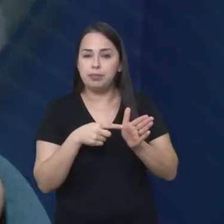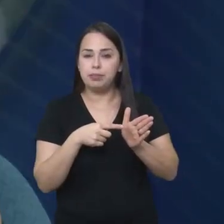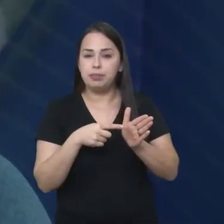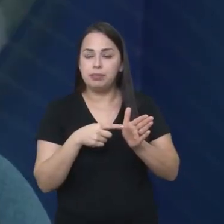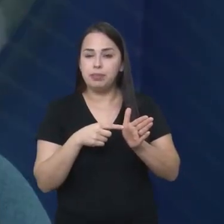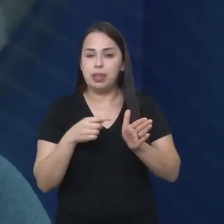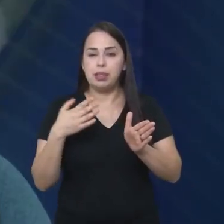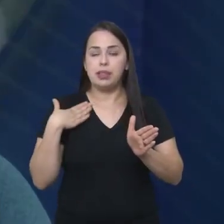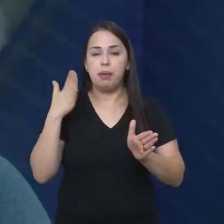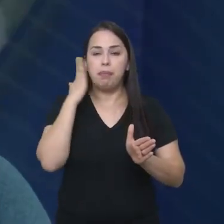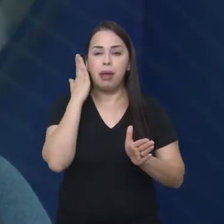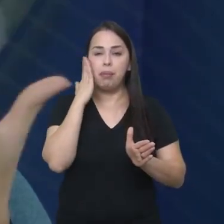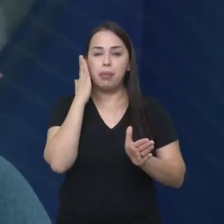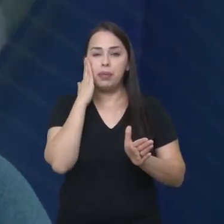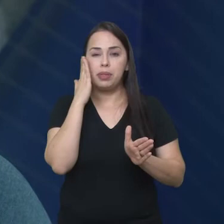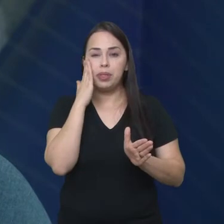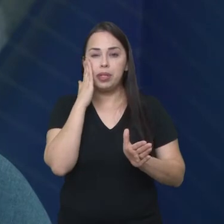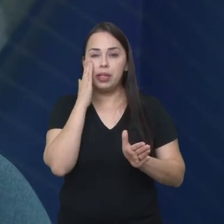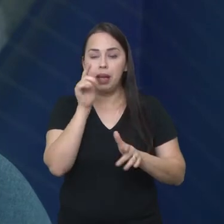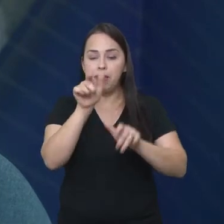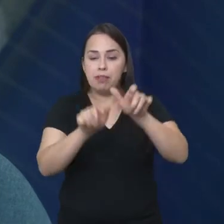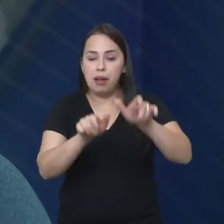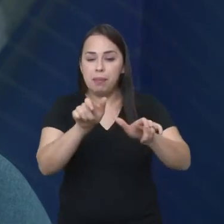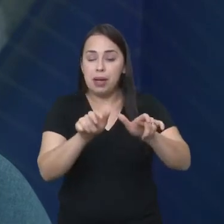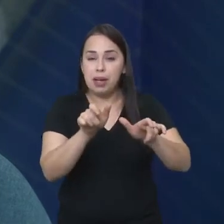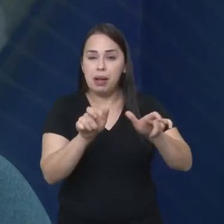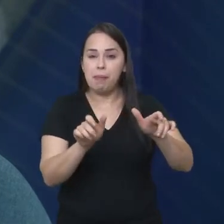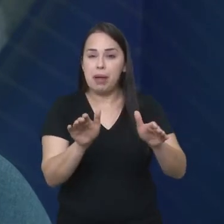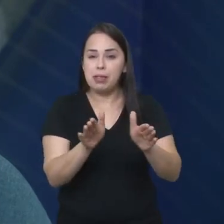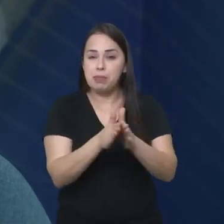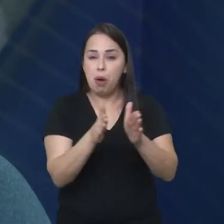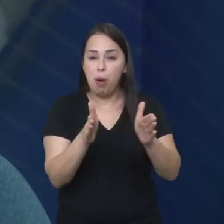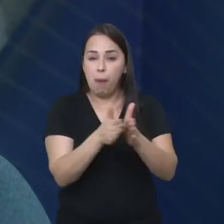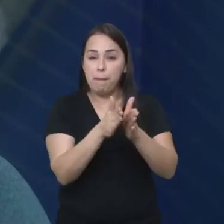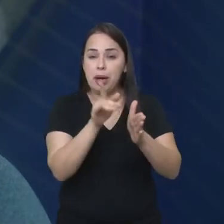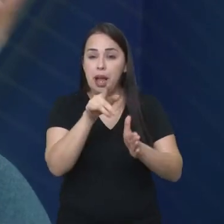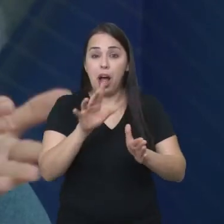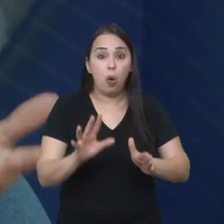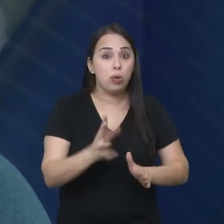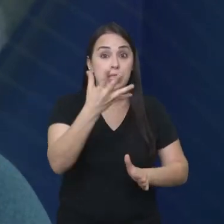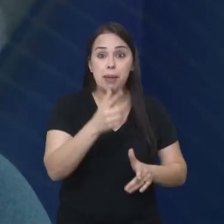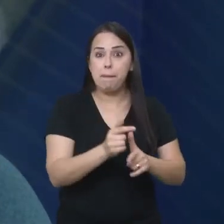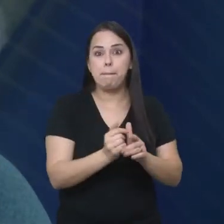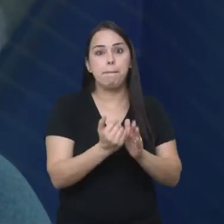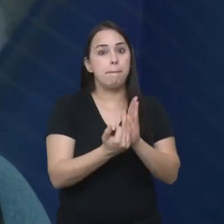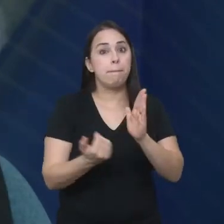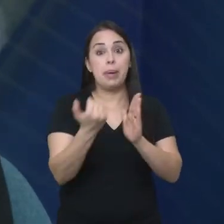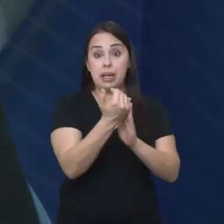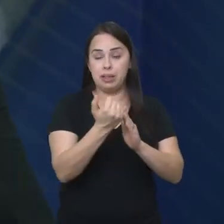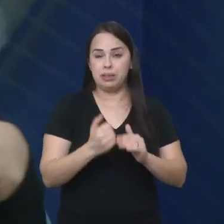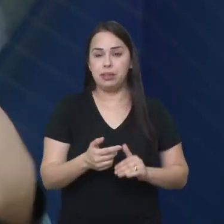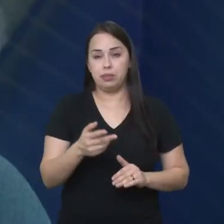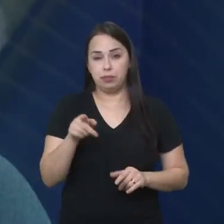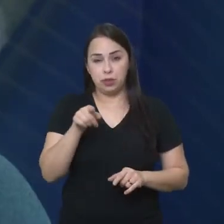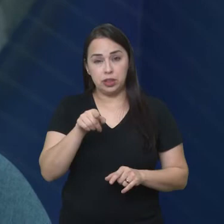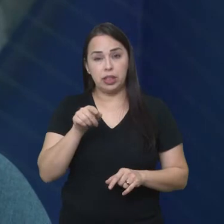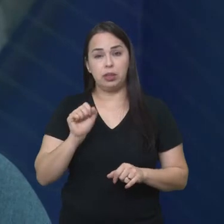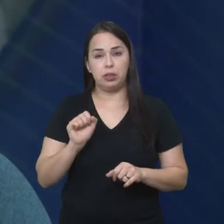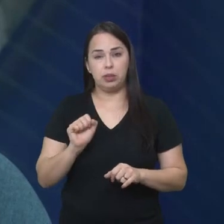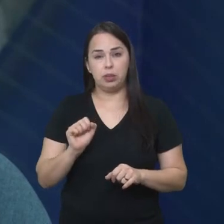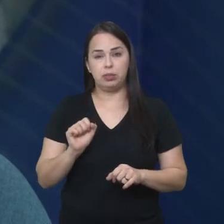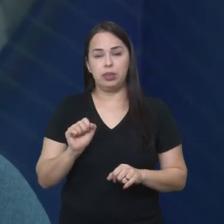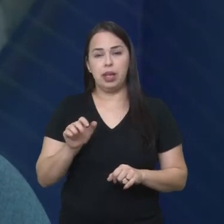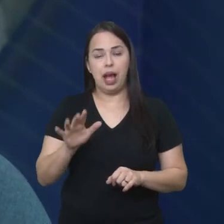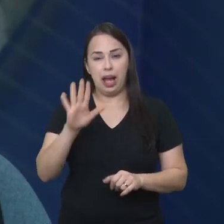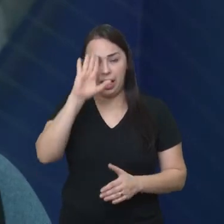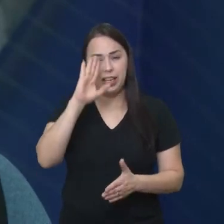mais vulneráveis, acabam sendo mais suscetíveis a isso mesmo. Você também, como conselheiro, acredita que um dos caminhos